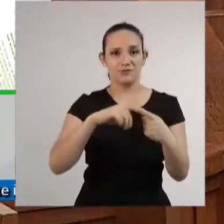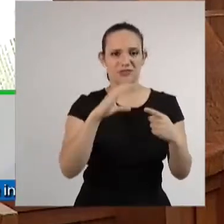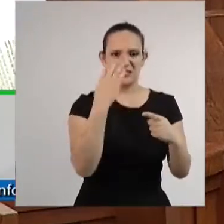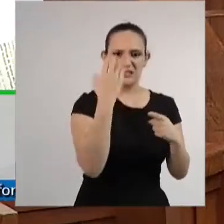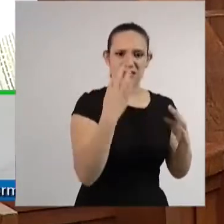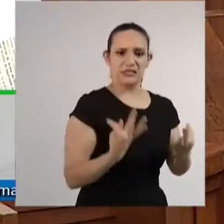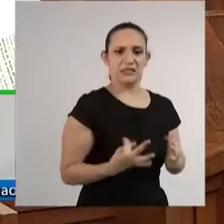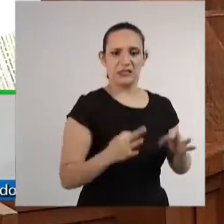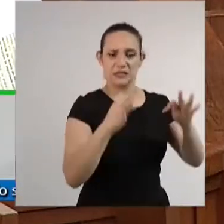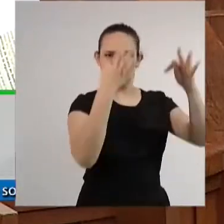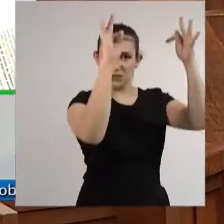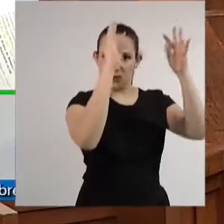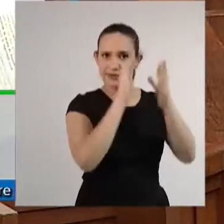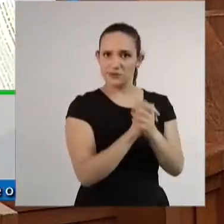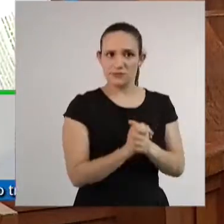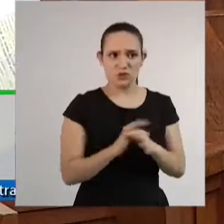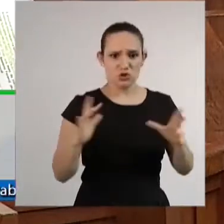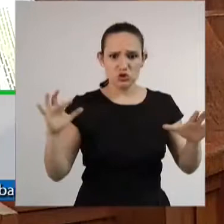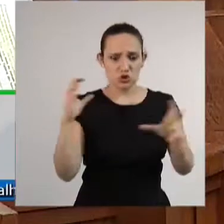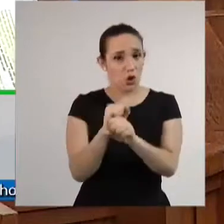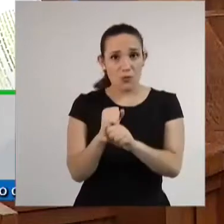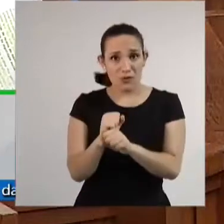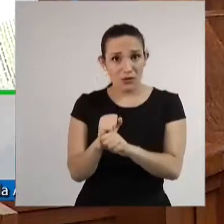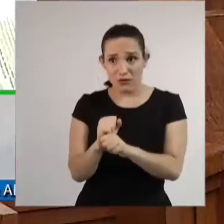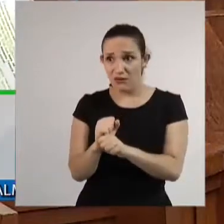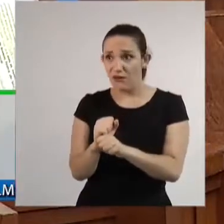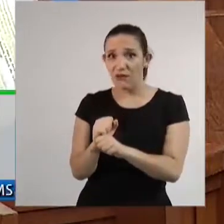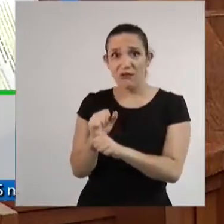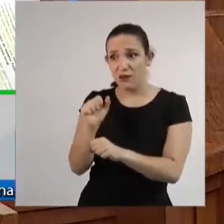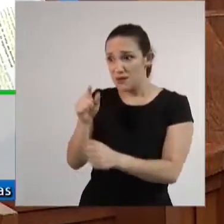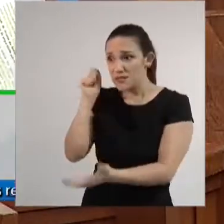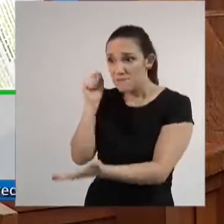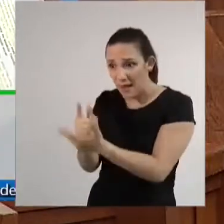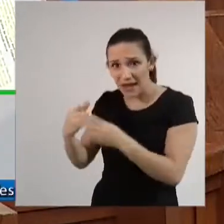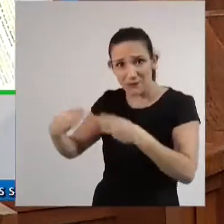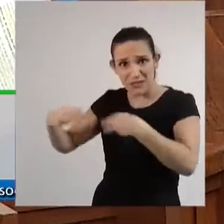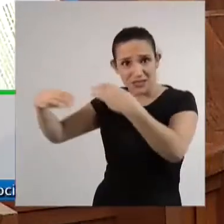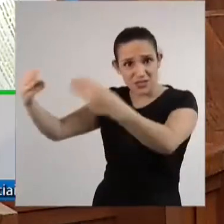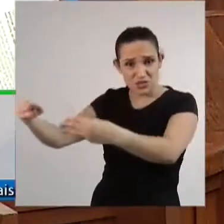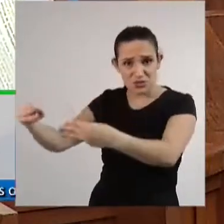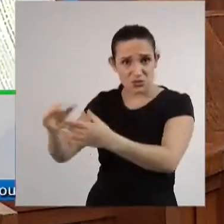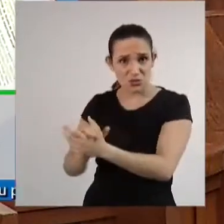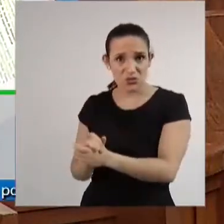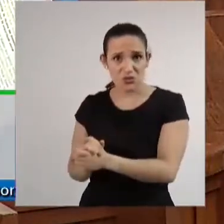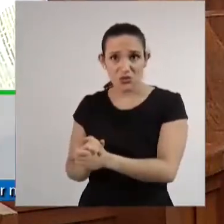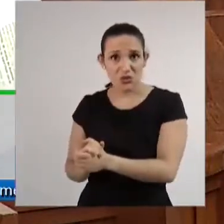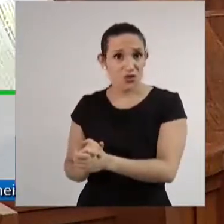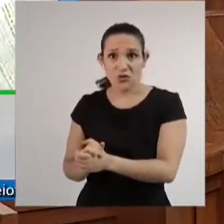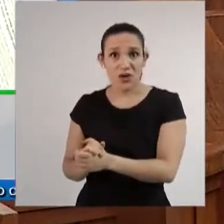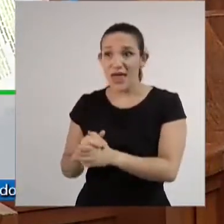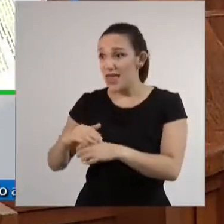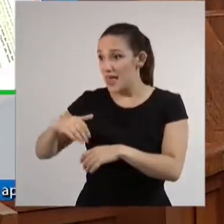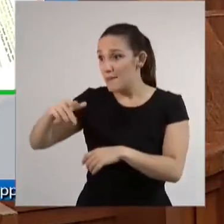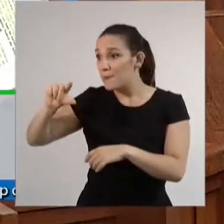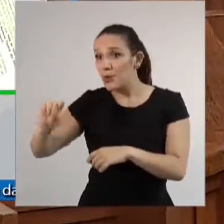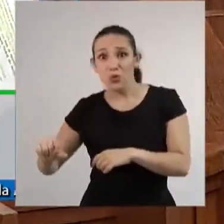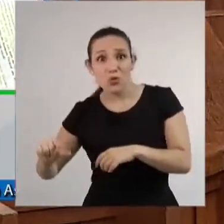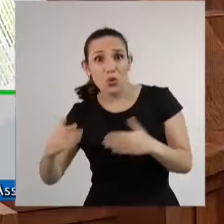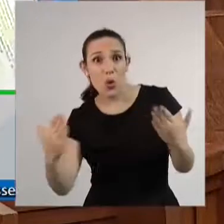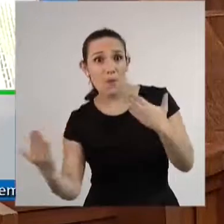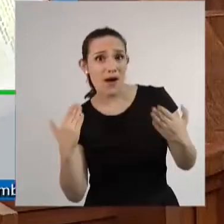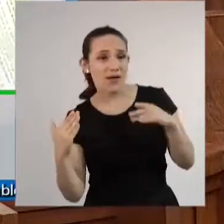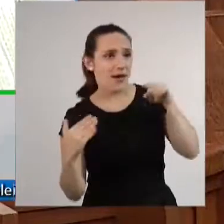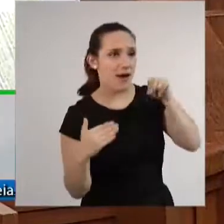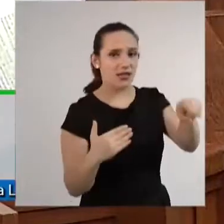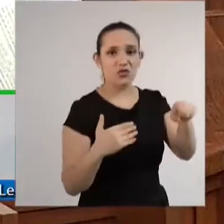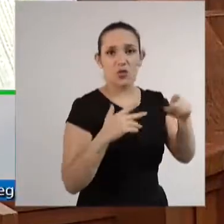e tecnologia, 6 bilhões no ano de 2014. O que se renunciou em 2015 é maior do que o